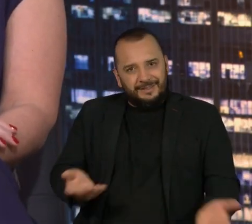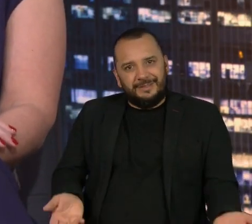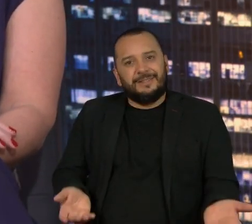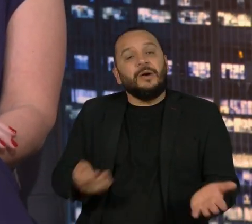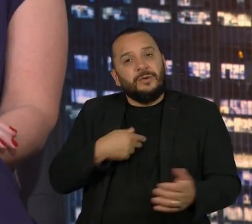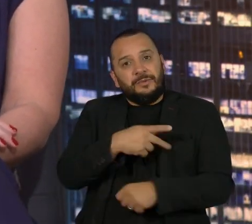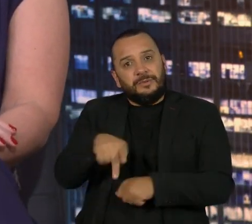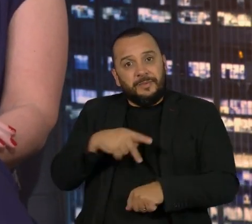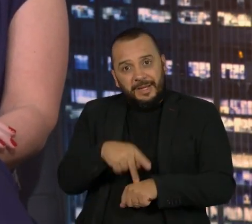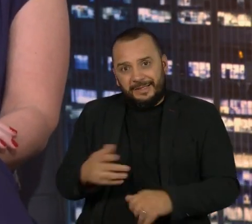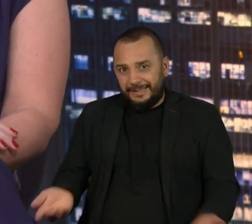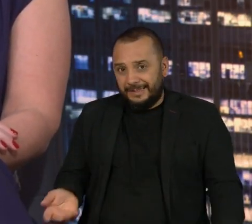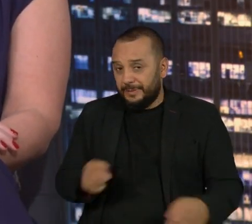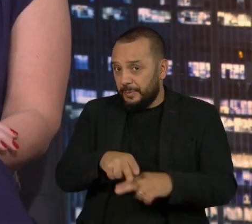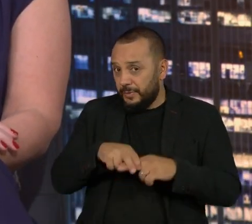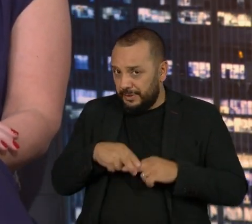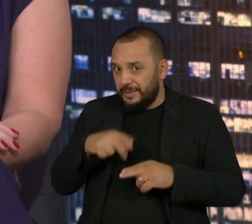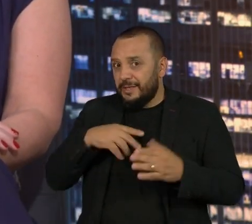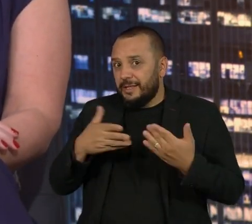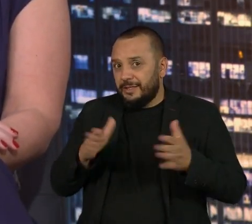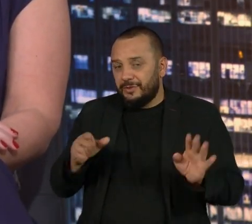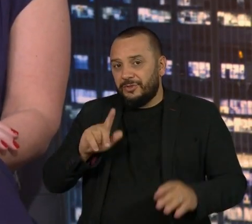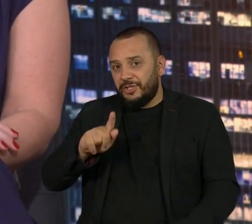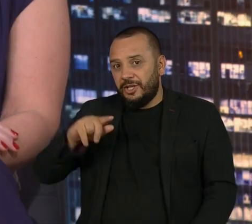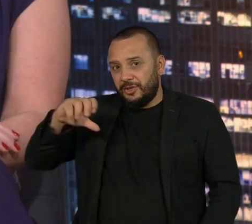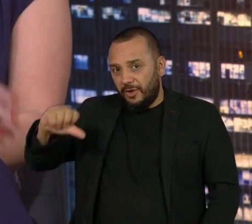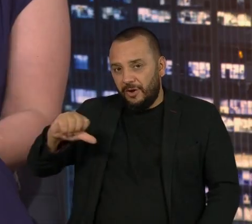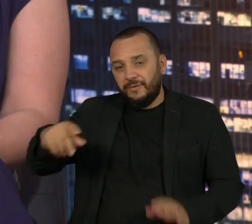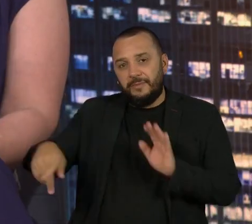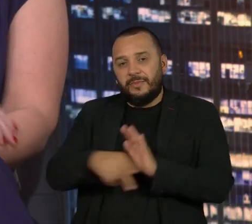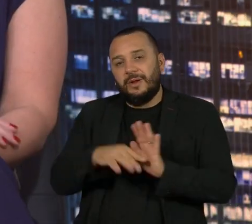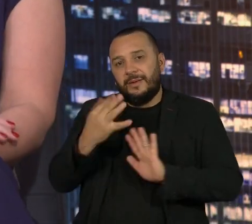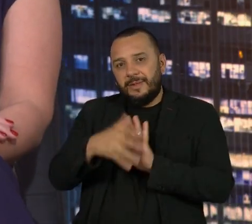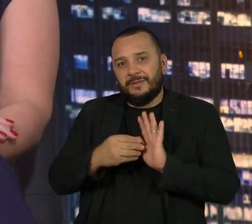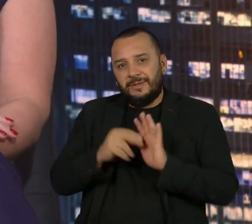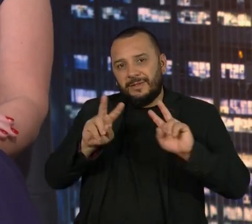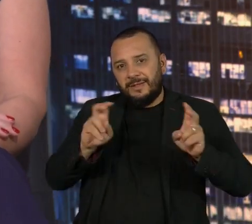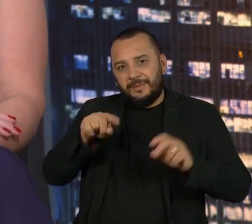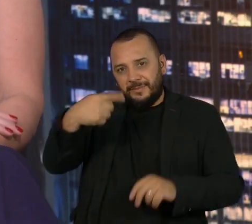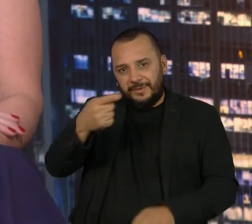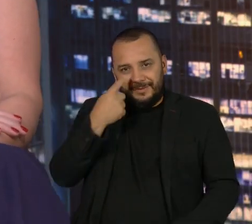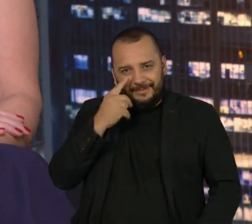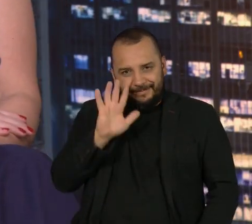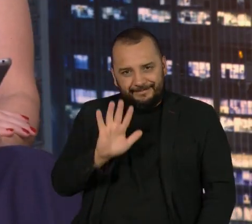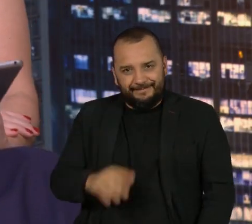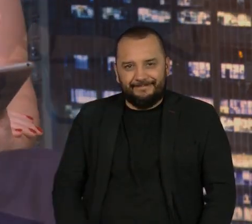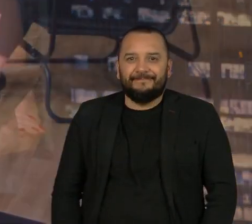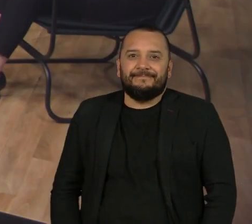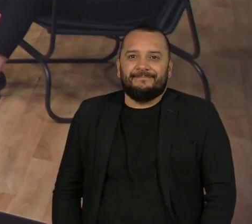pelos países. Por isso, eles lançaram o G9 da Amazônia, que é assunto do próximo bloco. A gente volta já.